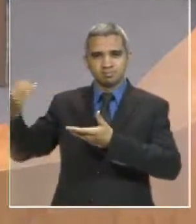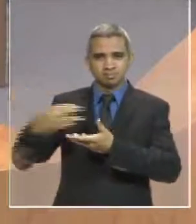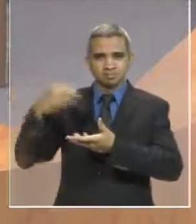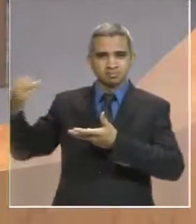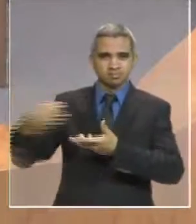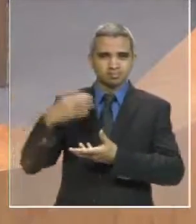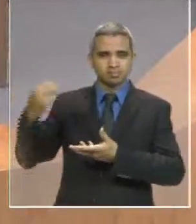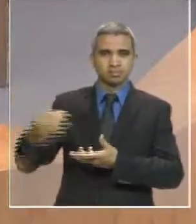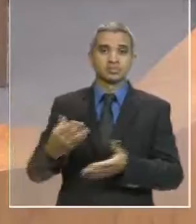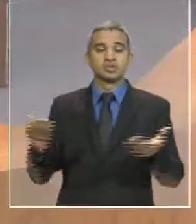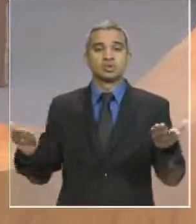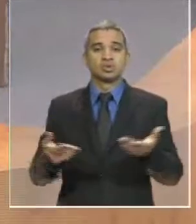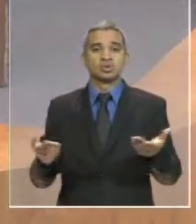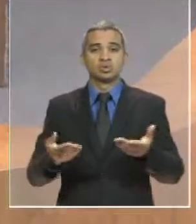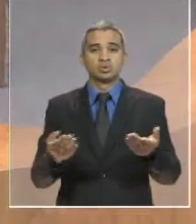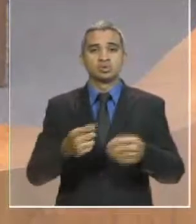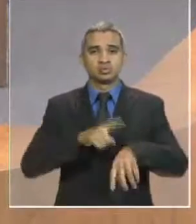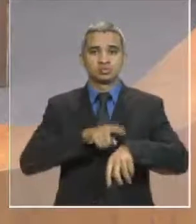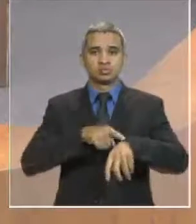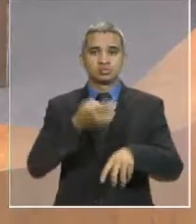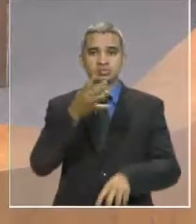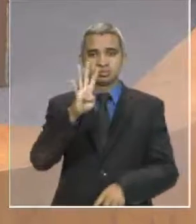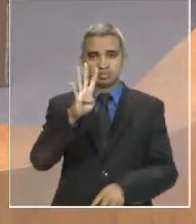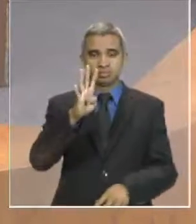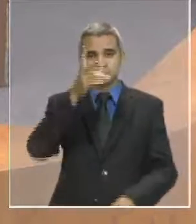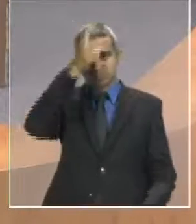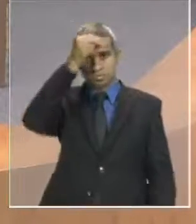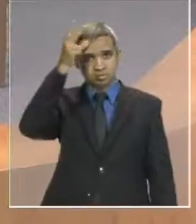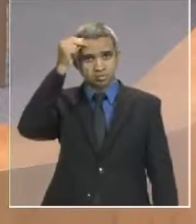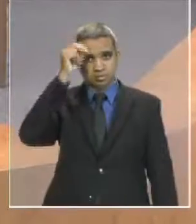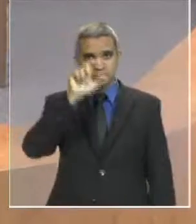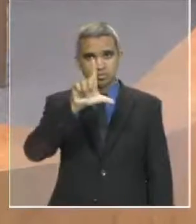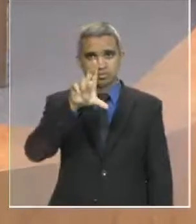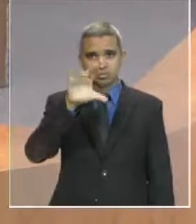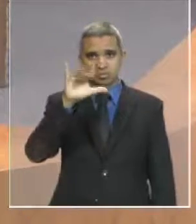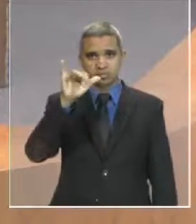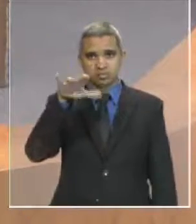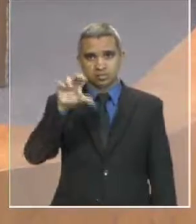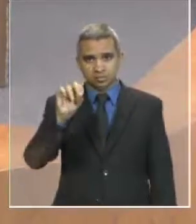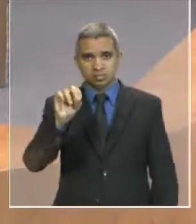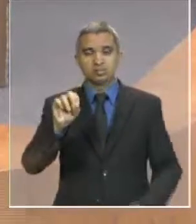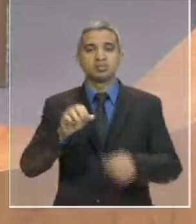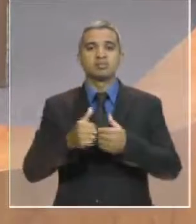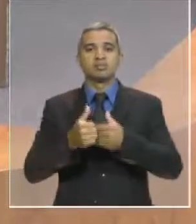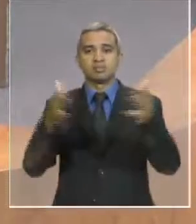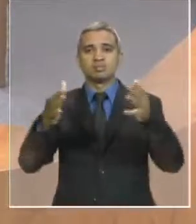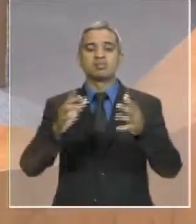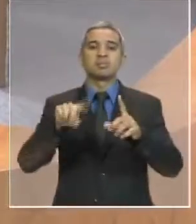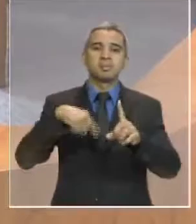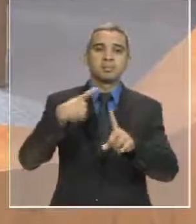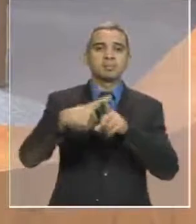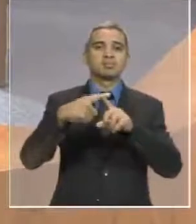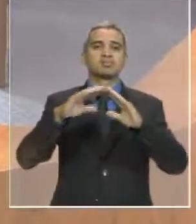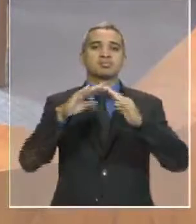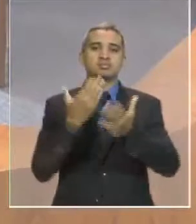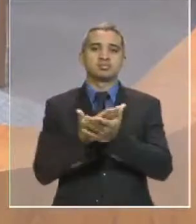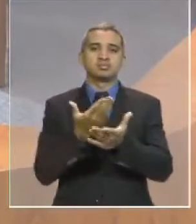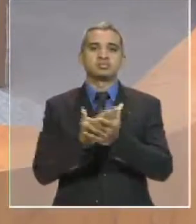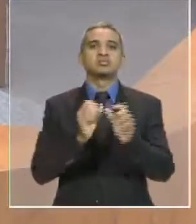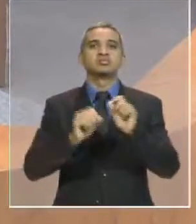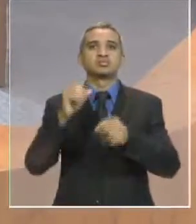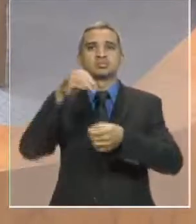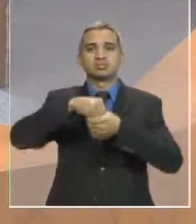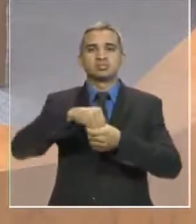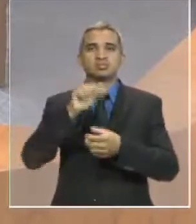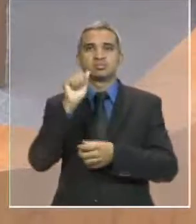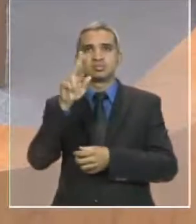às 16 horas o prefeito Luciano Leitor vai inaugurar mais uma escola climatizada no município de Timon. Amanhã eu vou